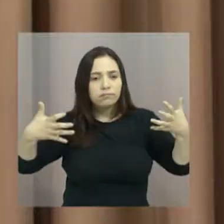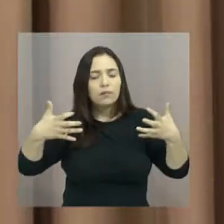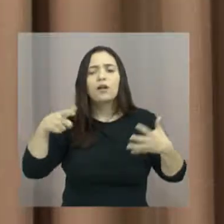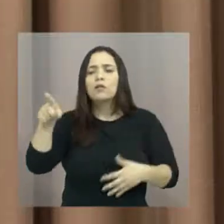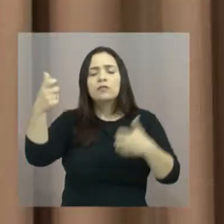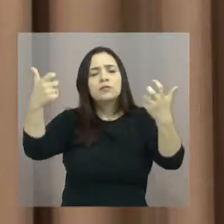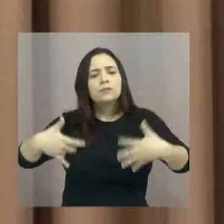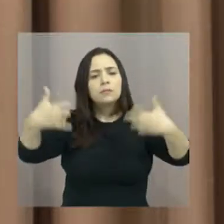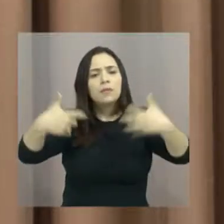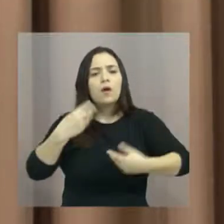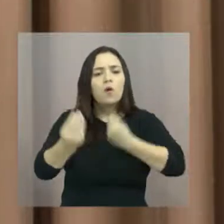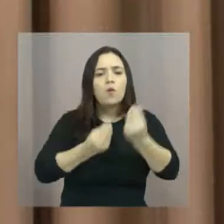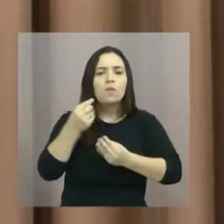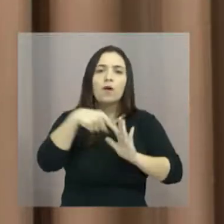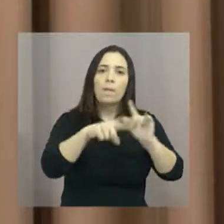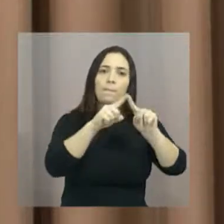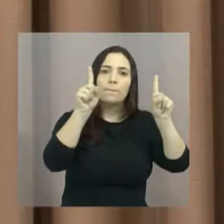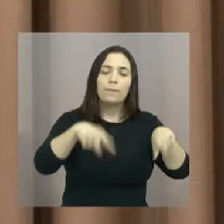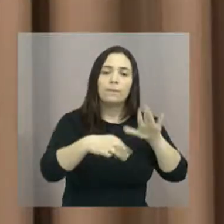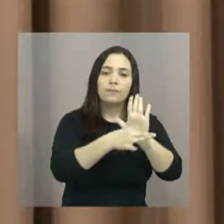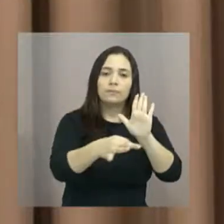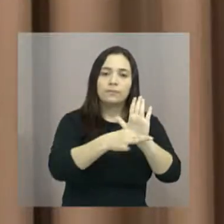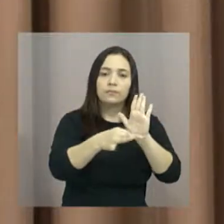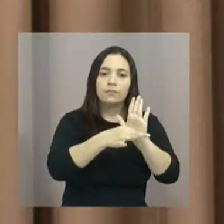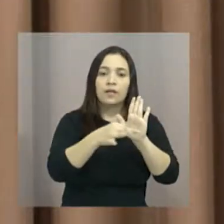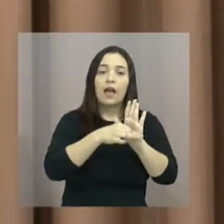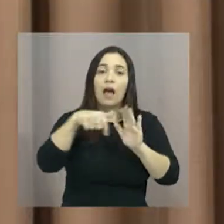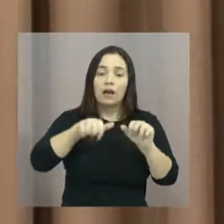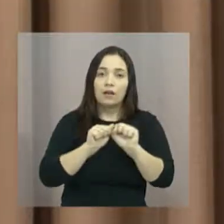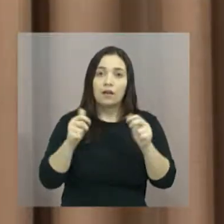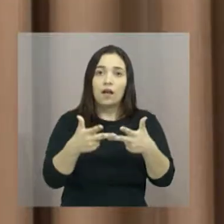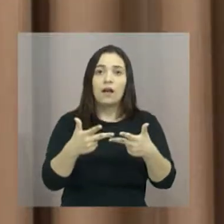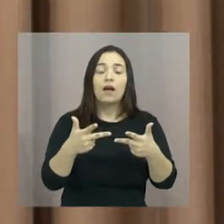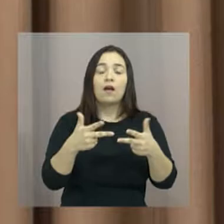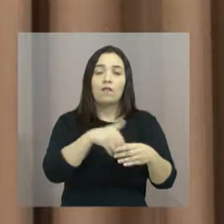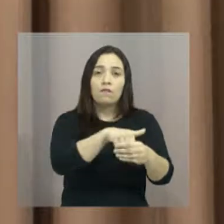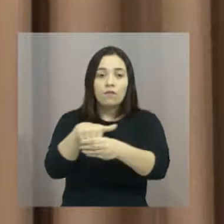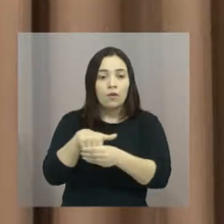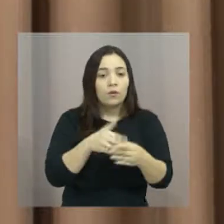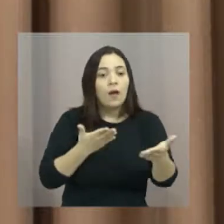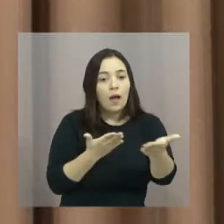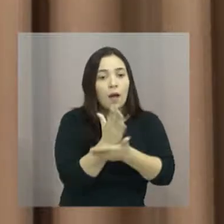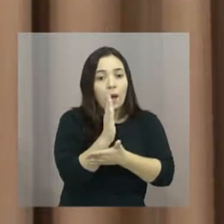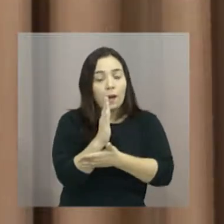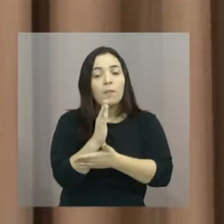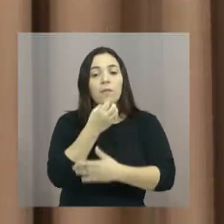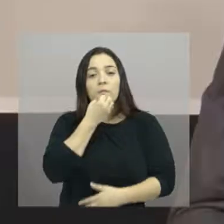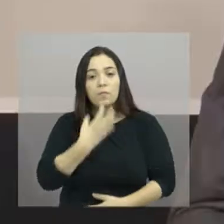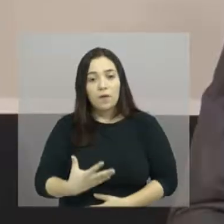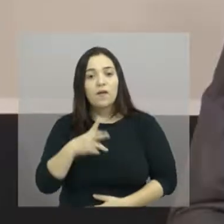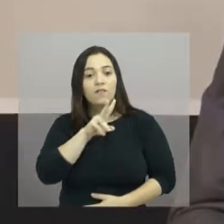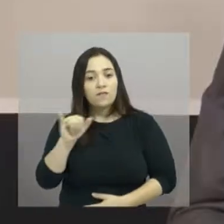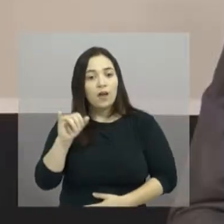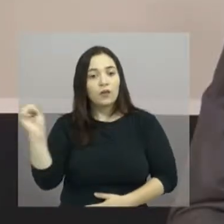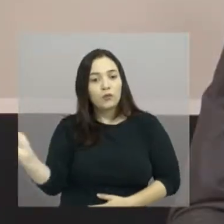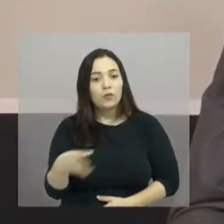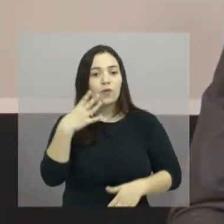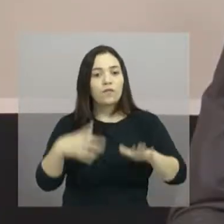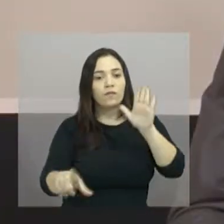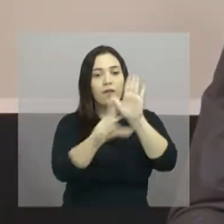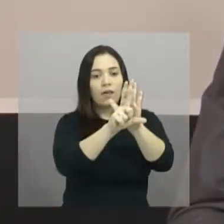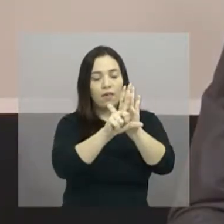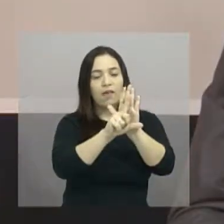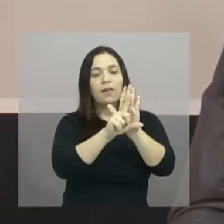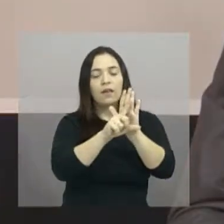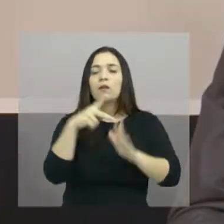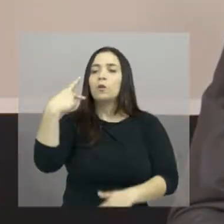gente pudesse falar de um projeto de indicação que a Casa aprovou recentemente e já Fortaleza recebe uma nova lei em cima disso. E a